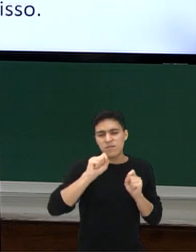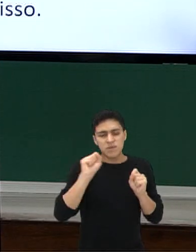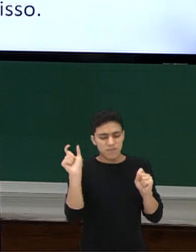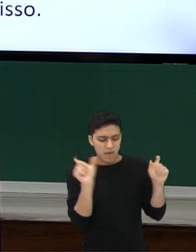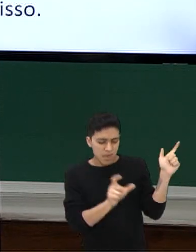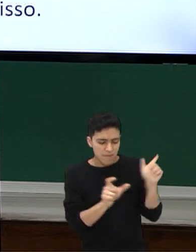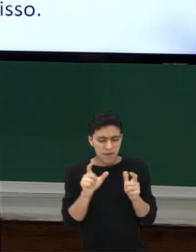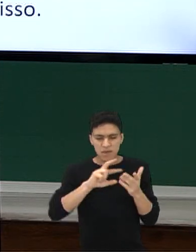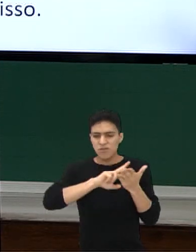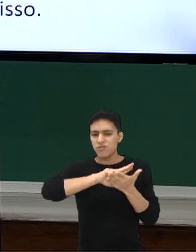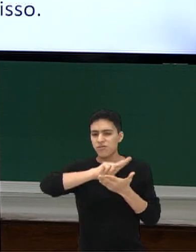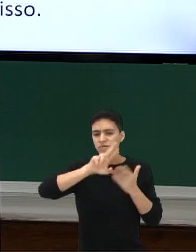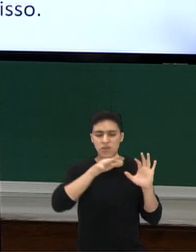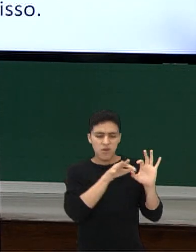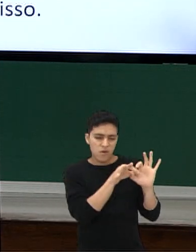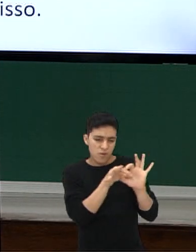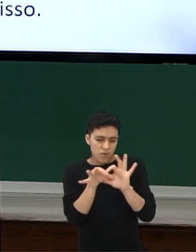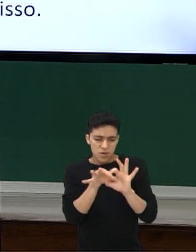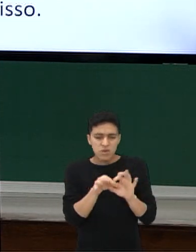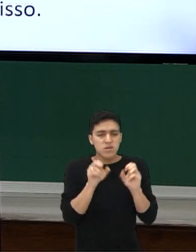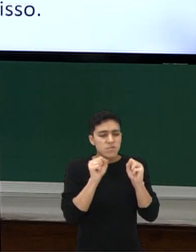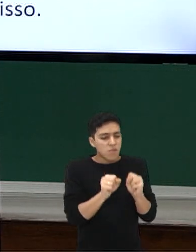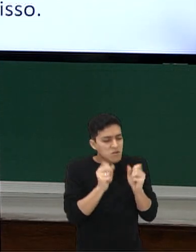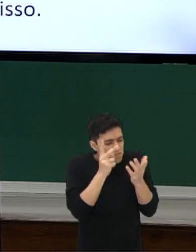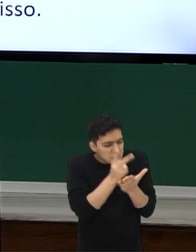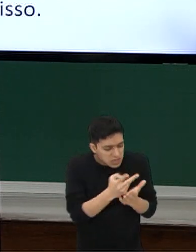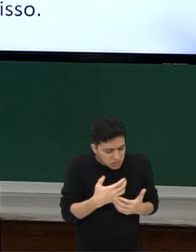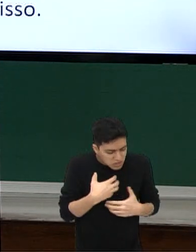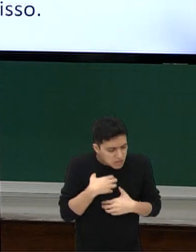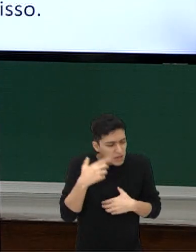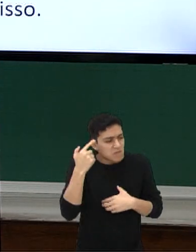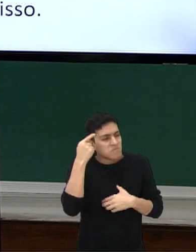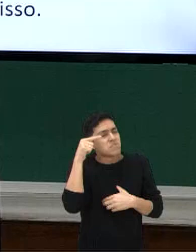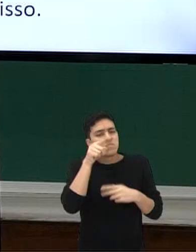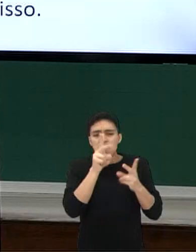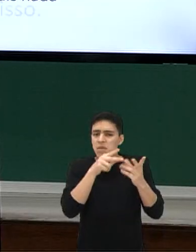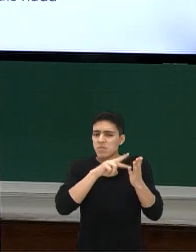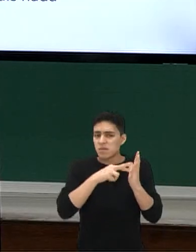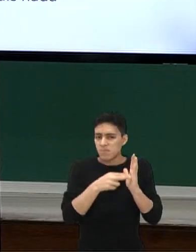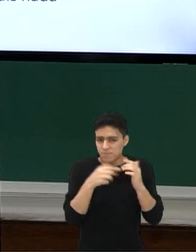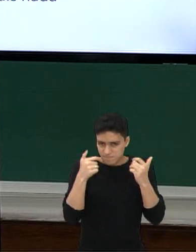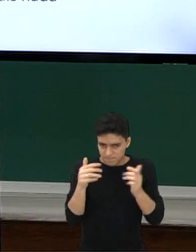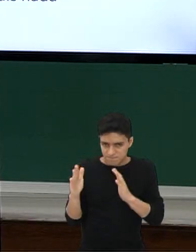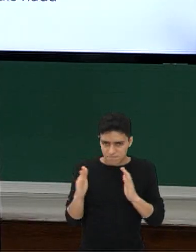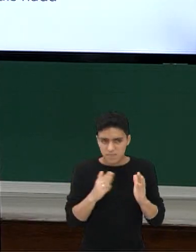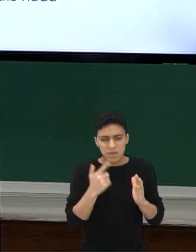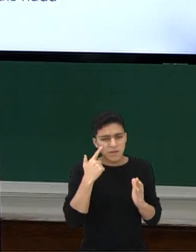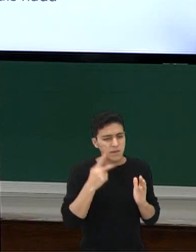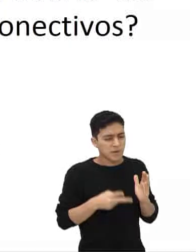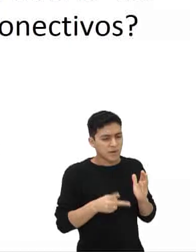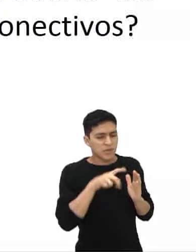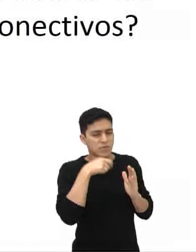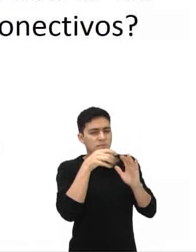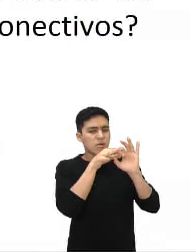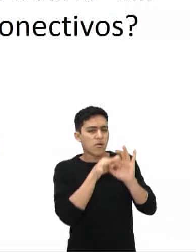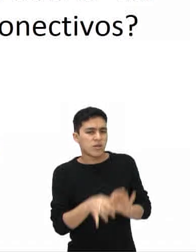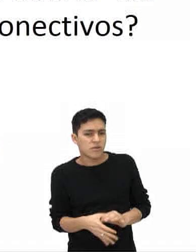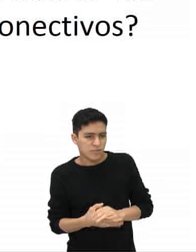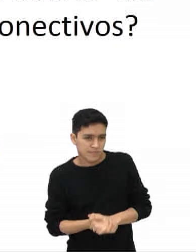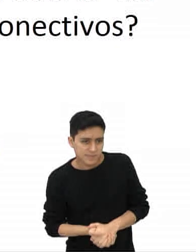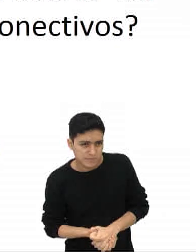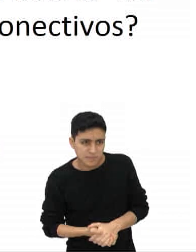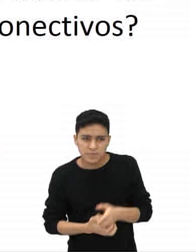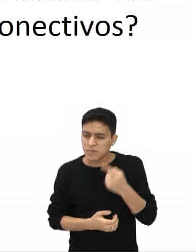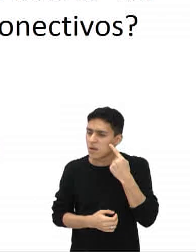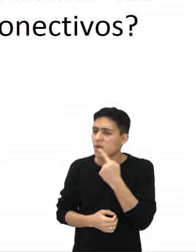diferentes conectivos e eles podem dar a mesma ideia. Fica de olho nisso. Vamos falar mais um pouquinho, então, dos conectivos. Aqui a gente tem,